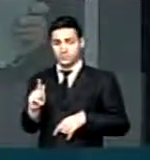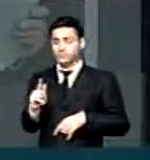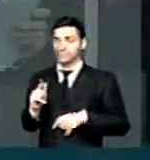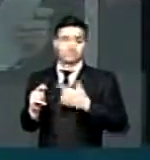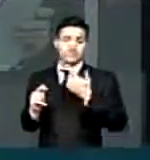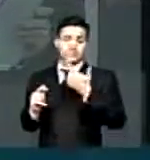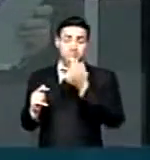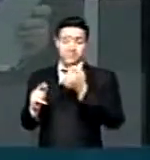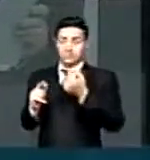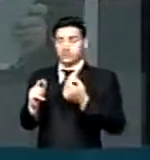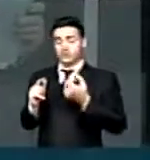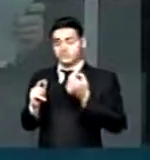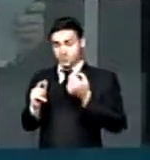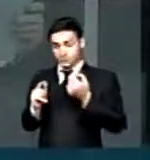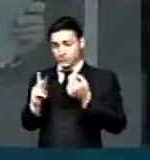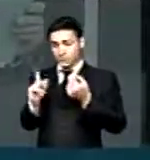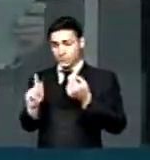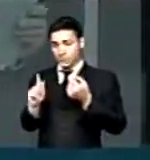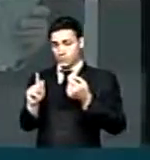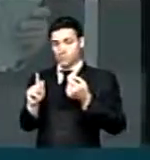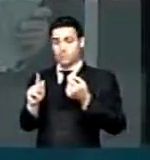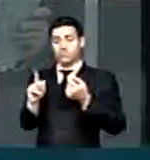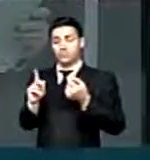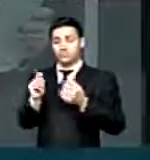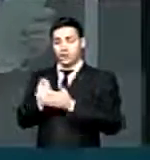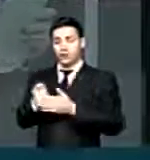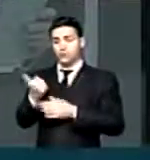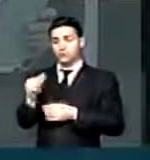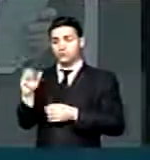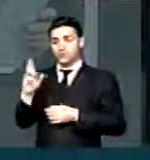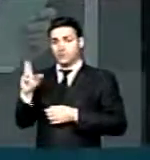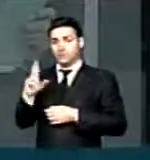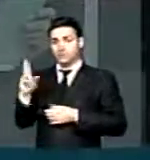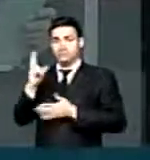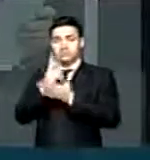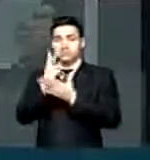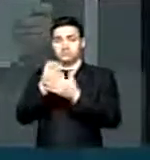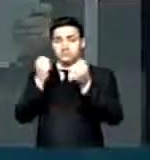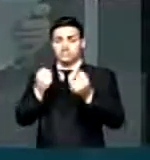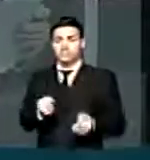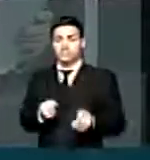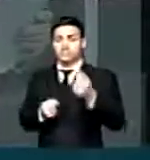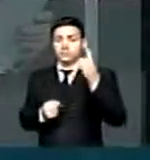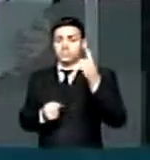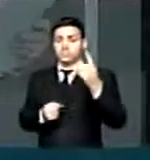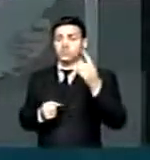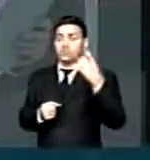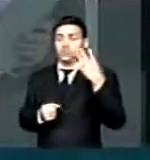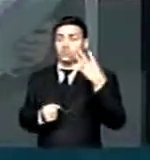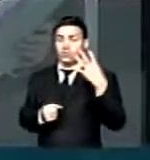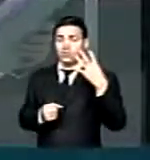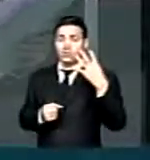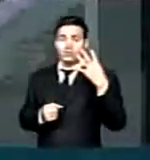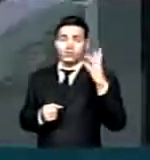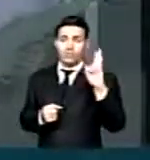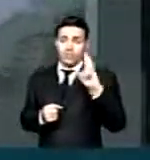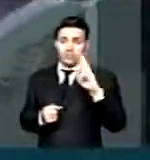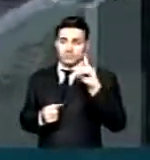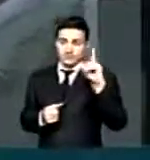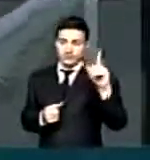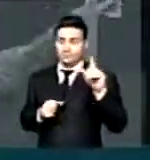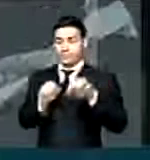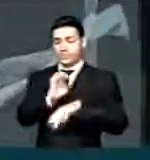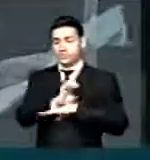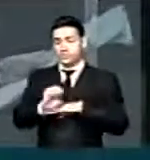20 quilos de banana, custa 11 reais. No mesmo peso, 4 custa o Equador. Por isso,